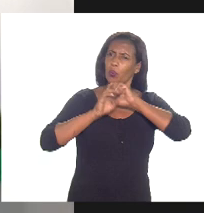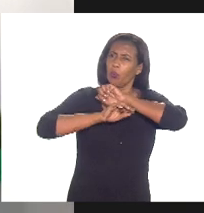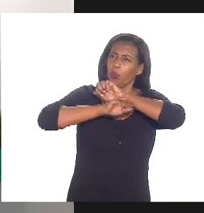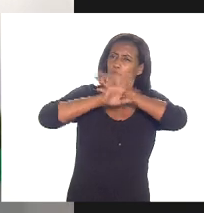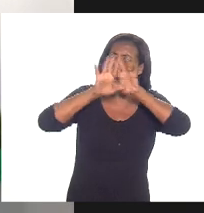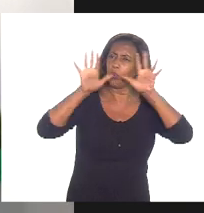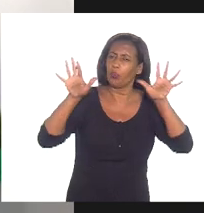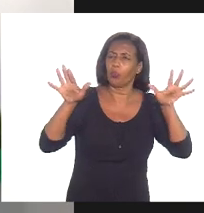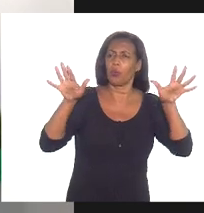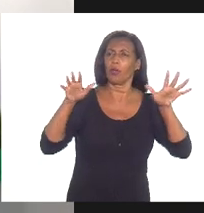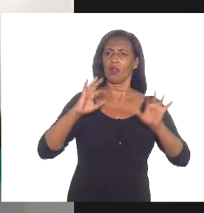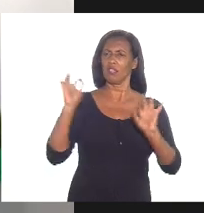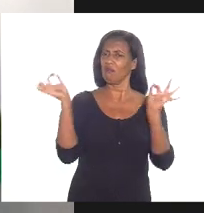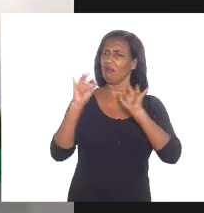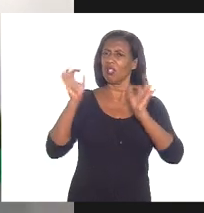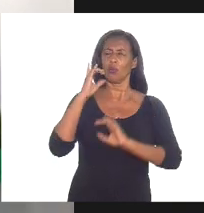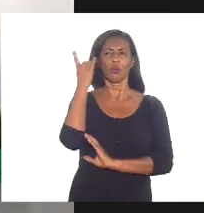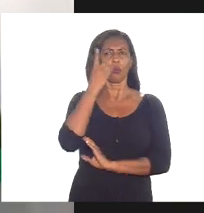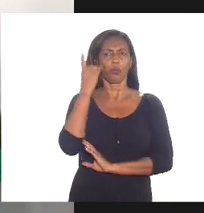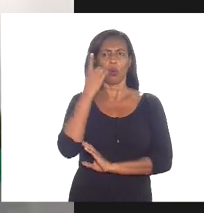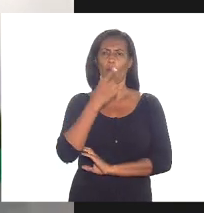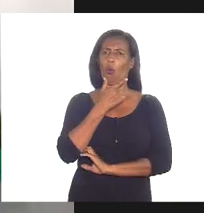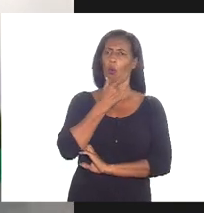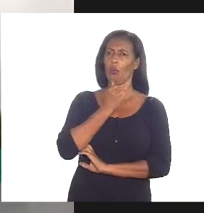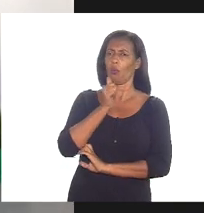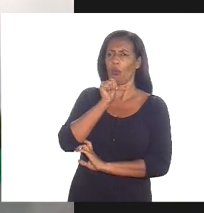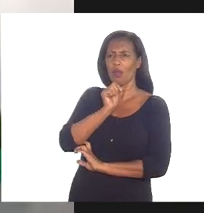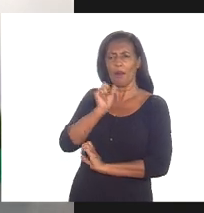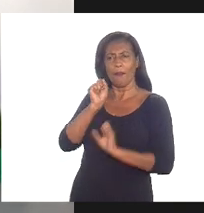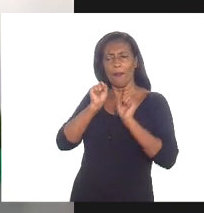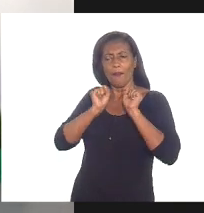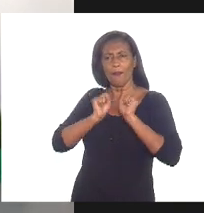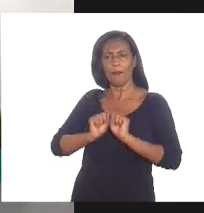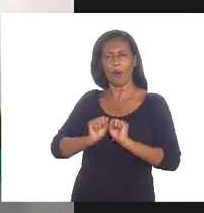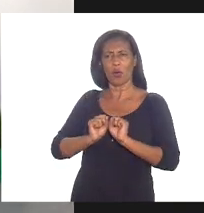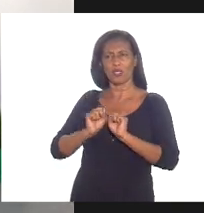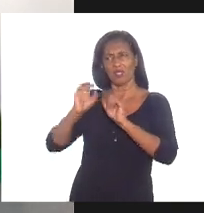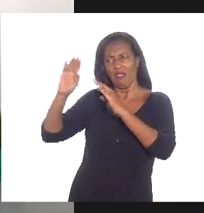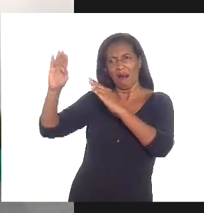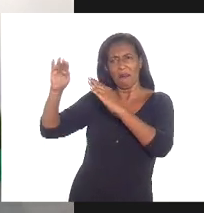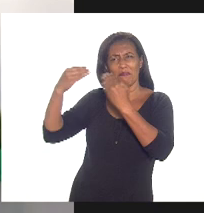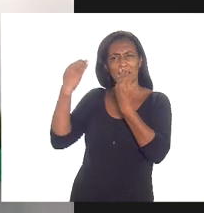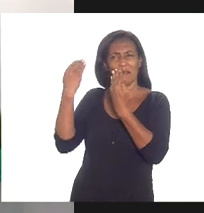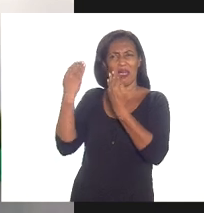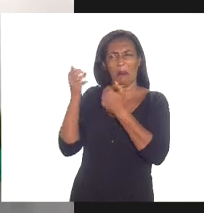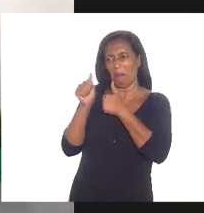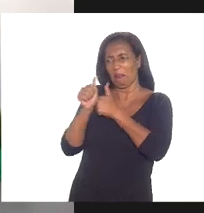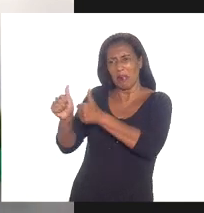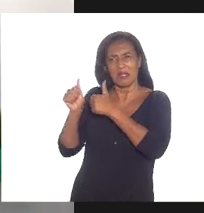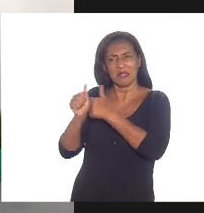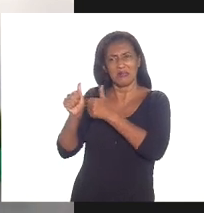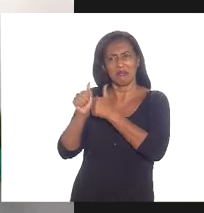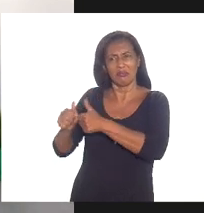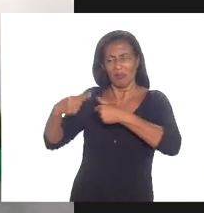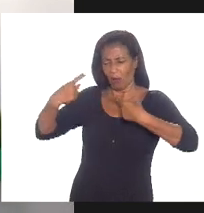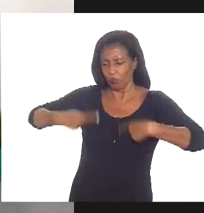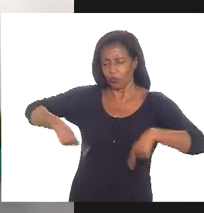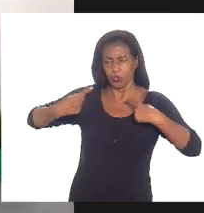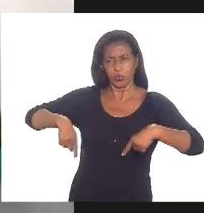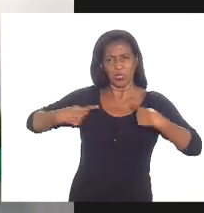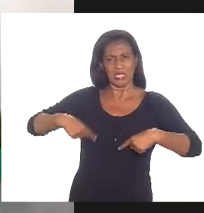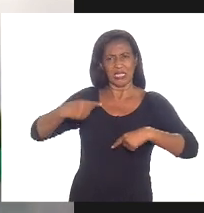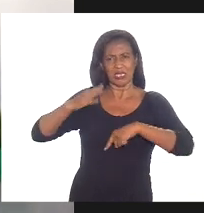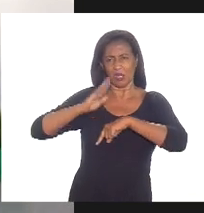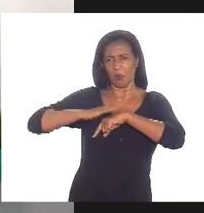nenhum deputado aqui ou deputada possa ser ameaçado ou perseguido politicamente por suas